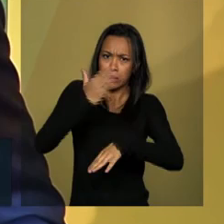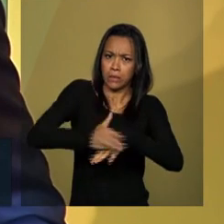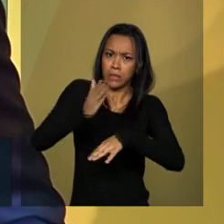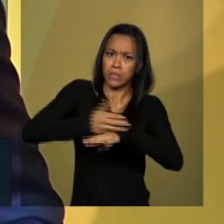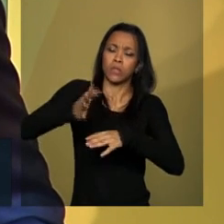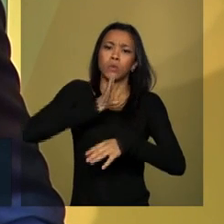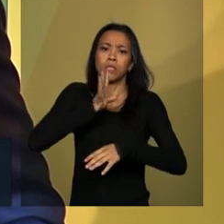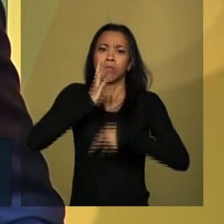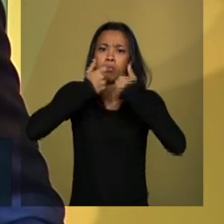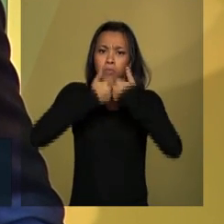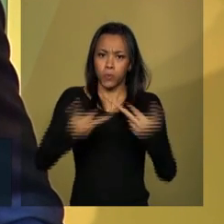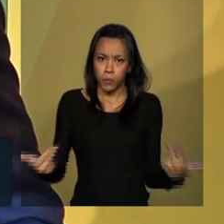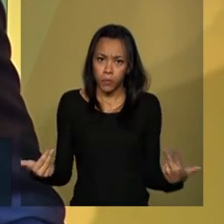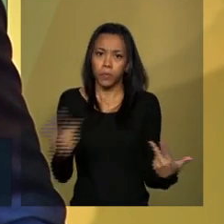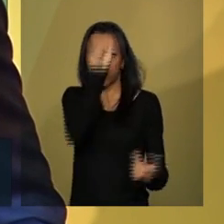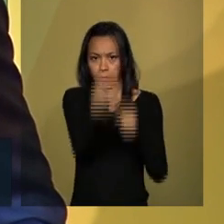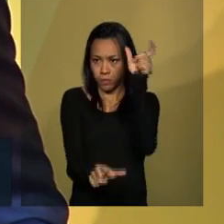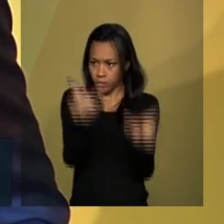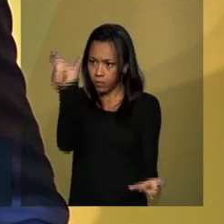Número de